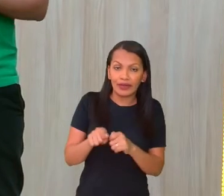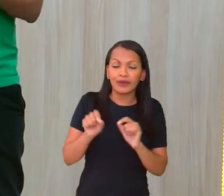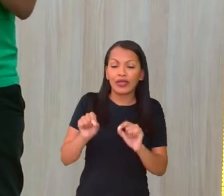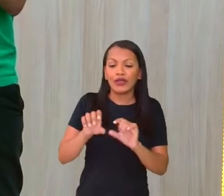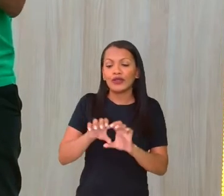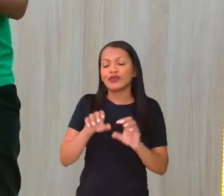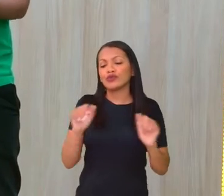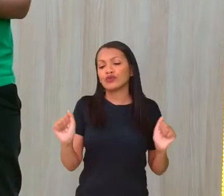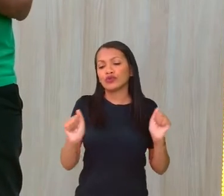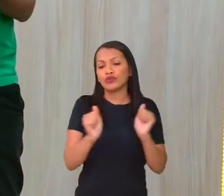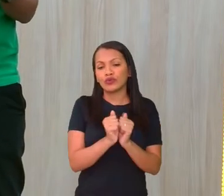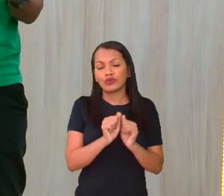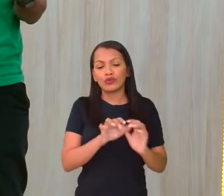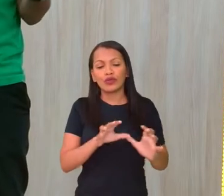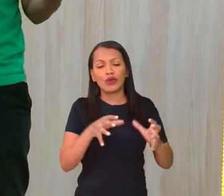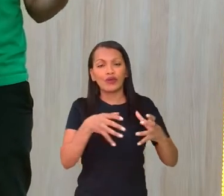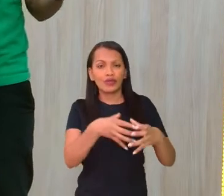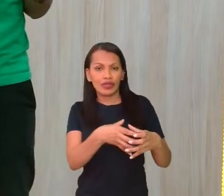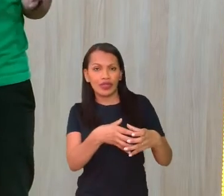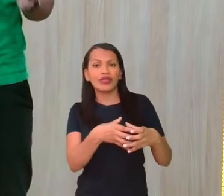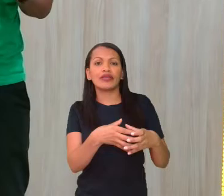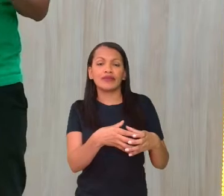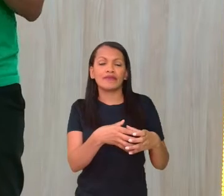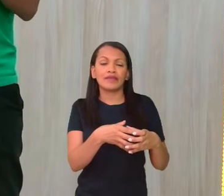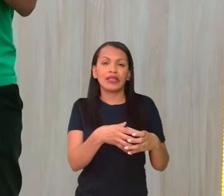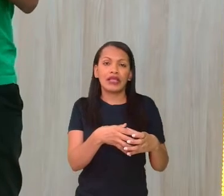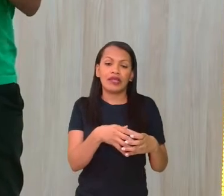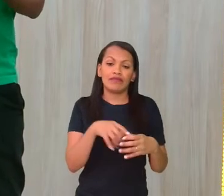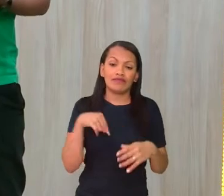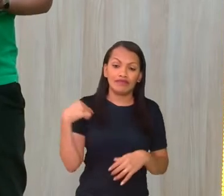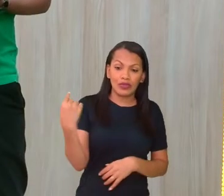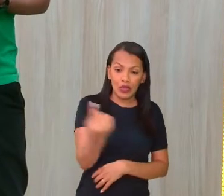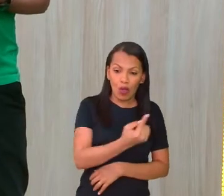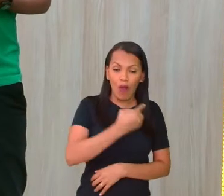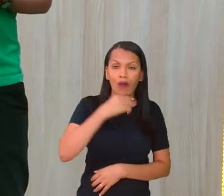mutirões, então, ONGs, tudo isso é formado pela sociedade civil, né?